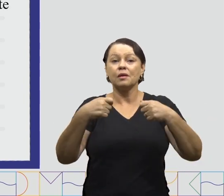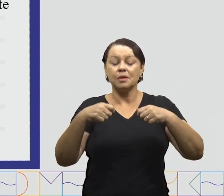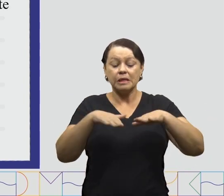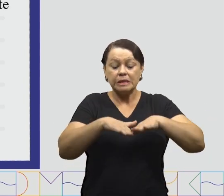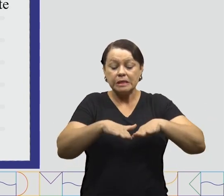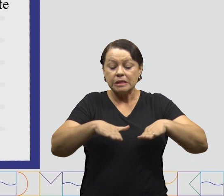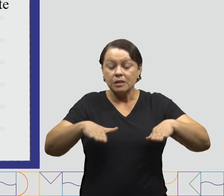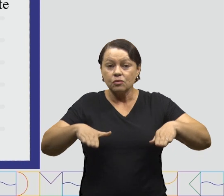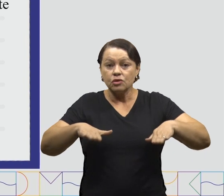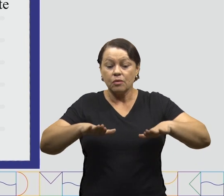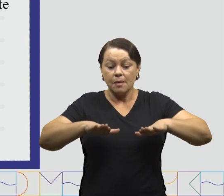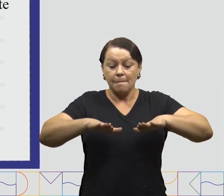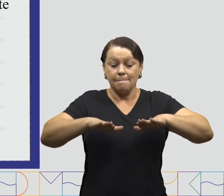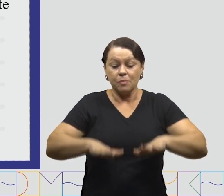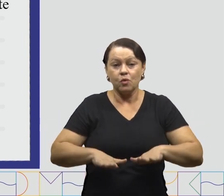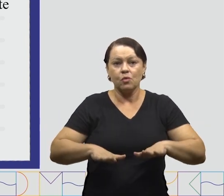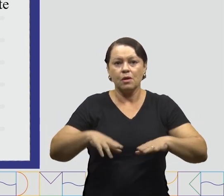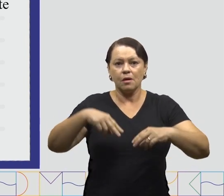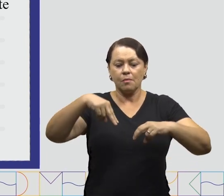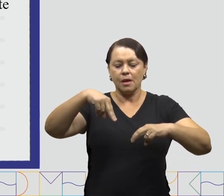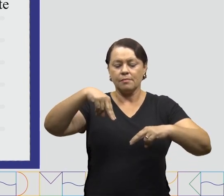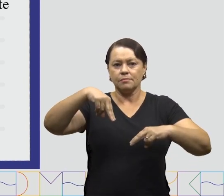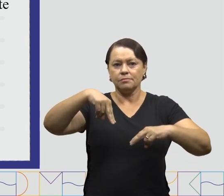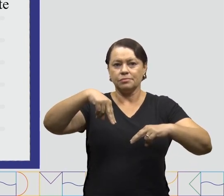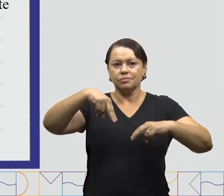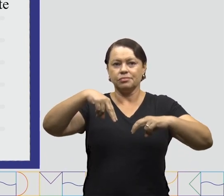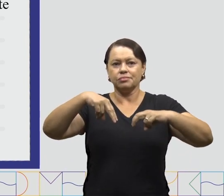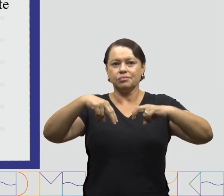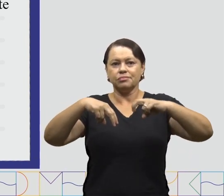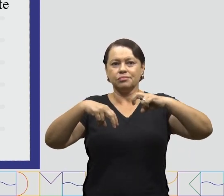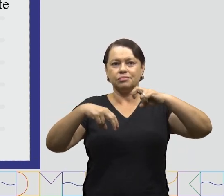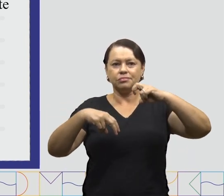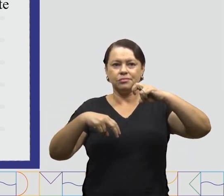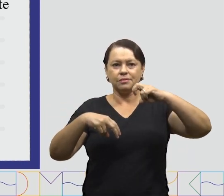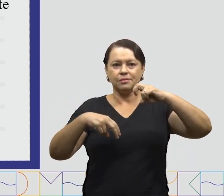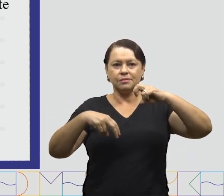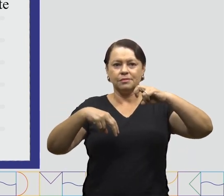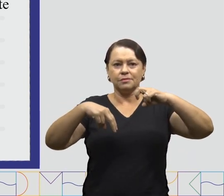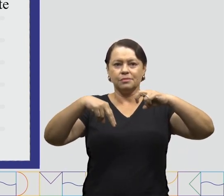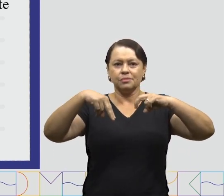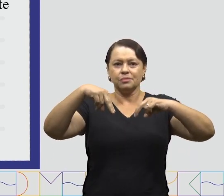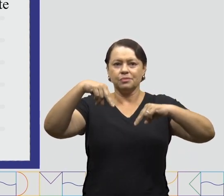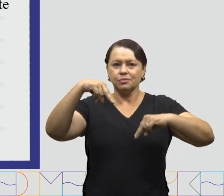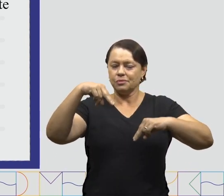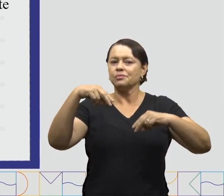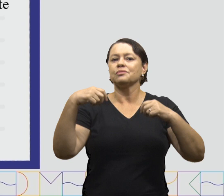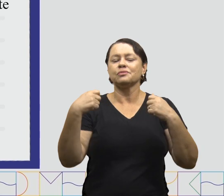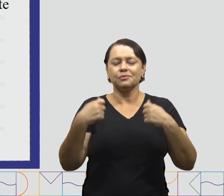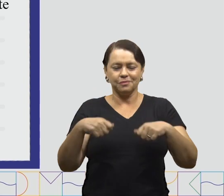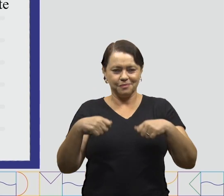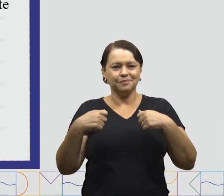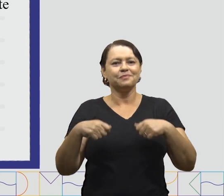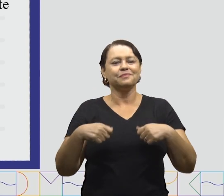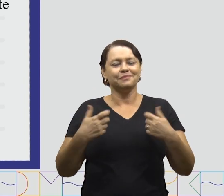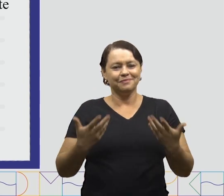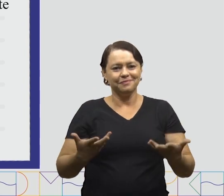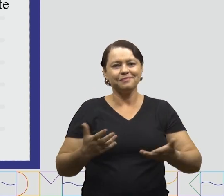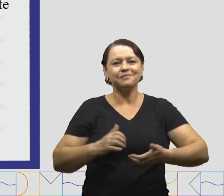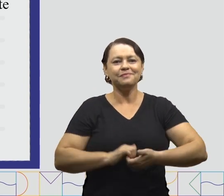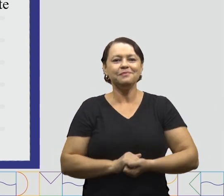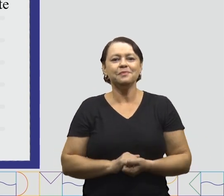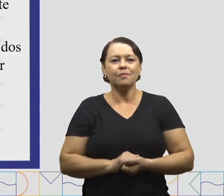tocar o chão, ela empurra o chão com os pés para pegar impulso e subir novamente, enquanto a criança 1